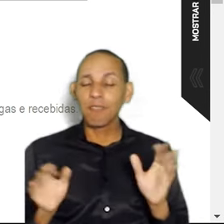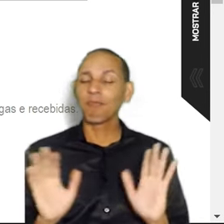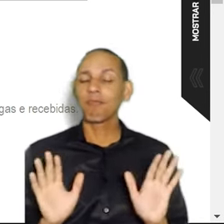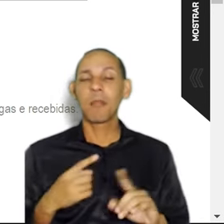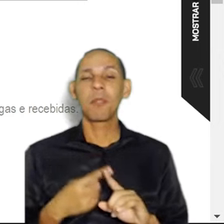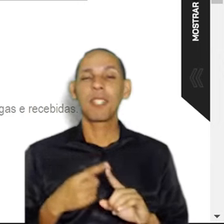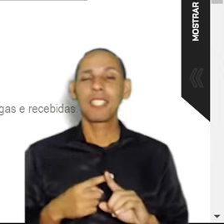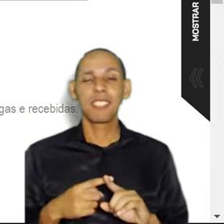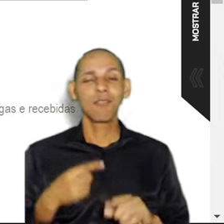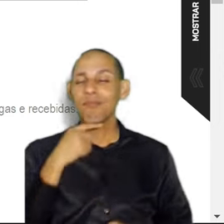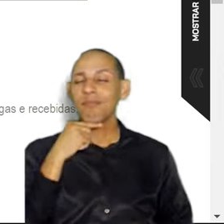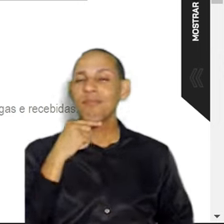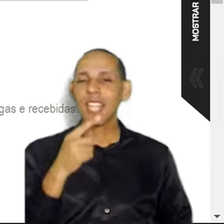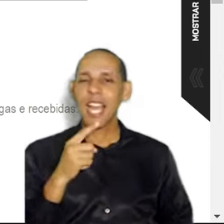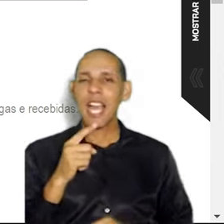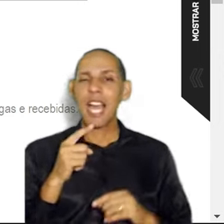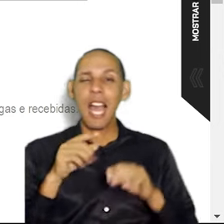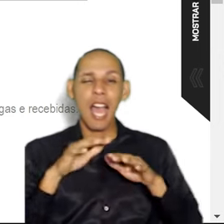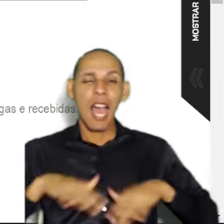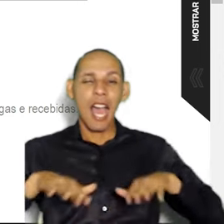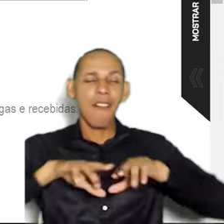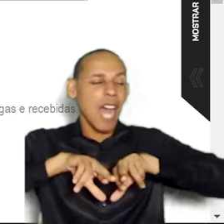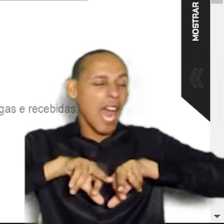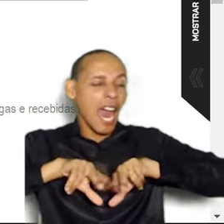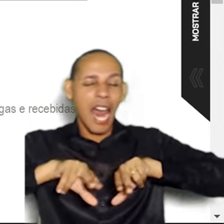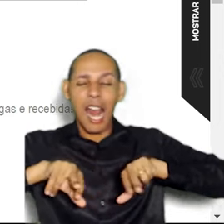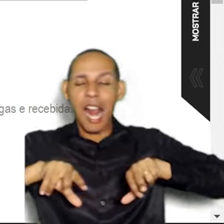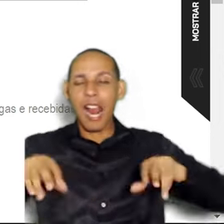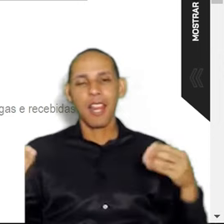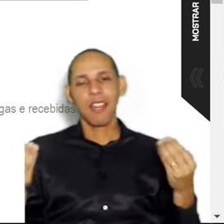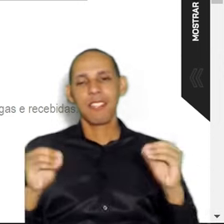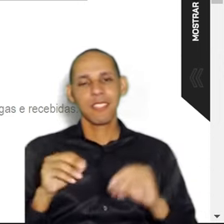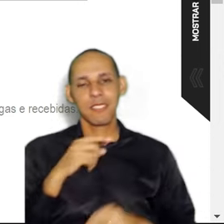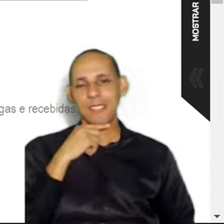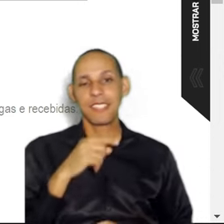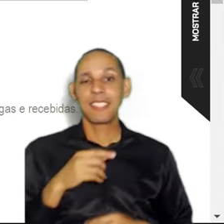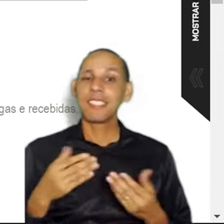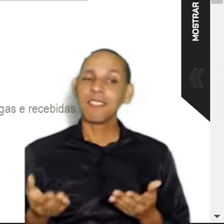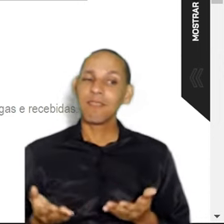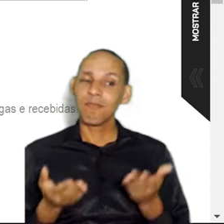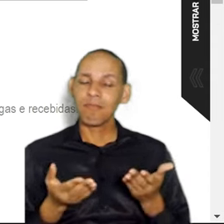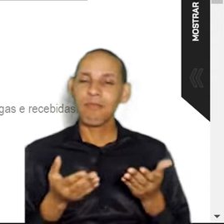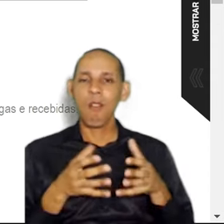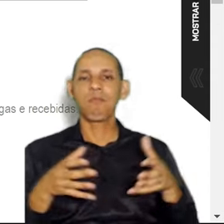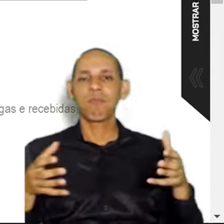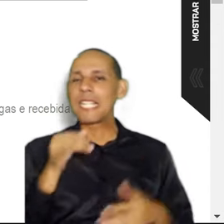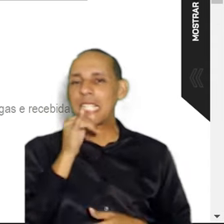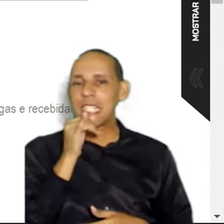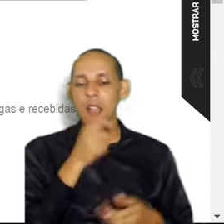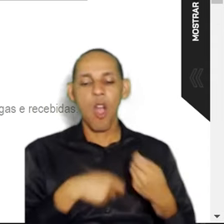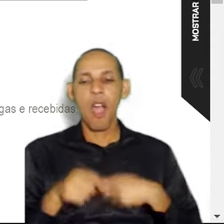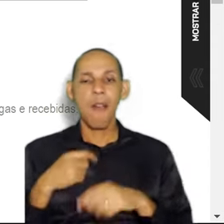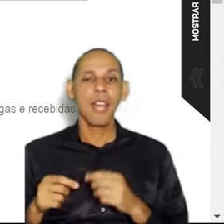digo isso não tem como a gente abordar todas as áreas de atuação né por isso que tem essa que eu entendo é a mais abrangente ó comércio